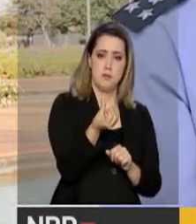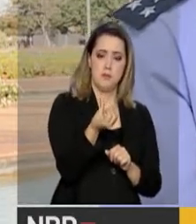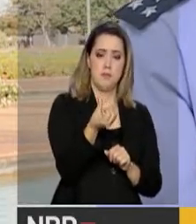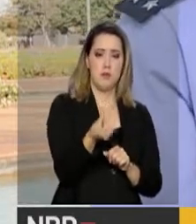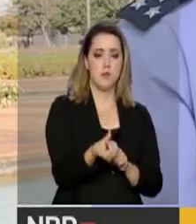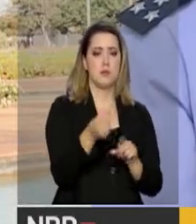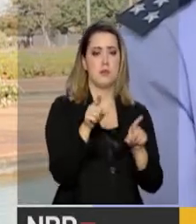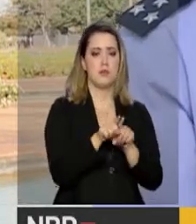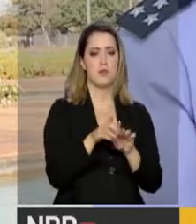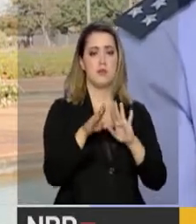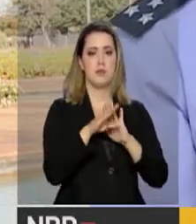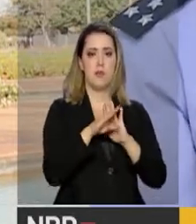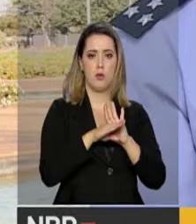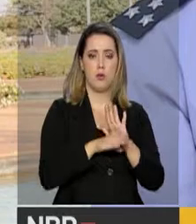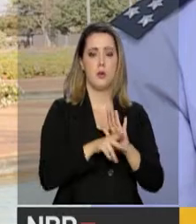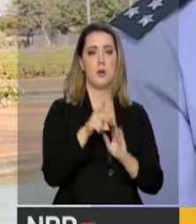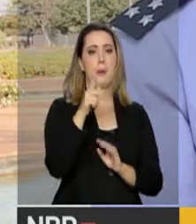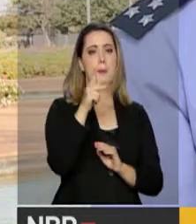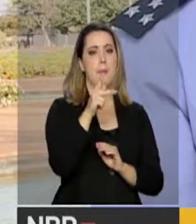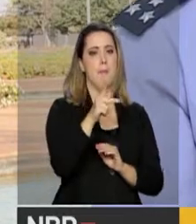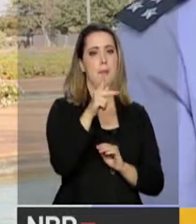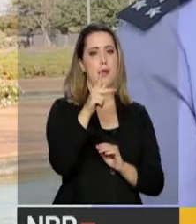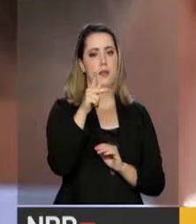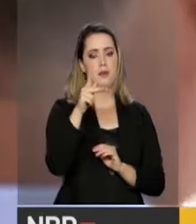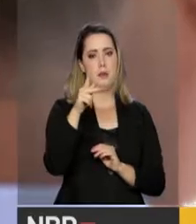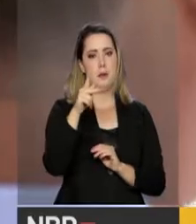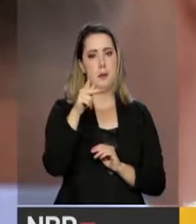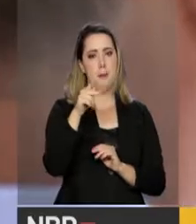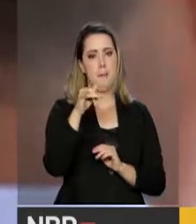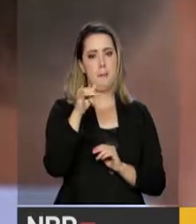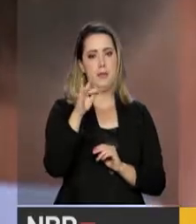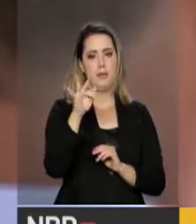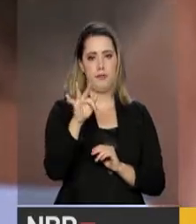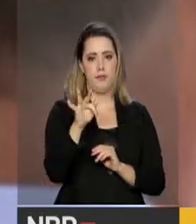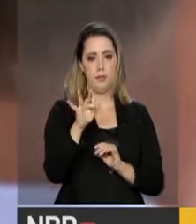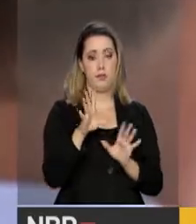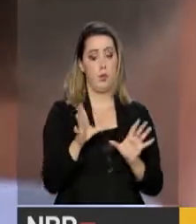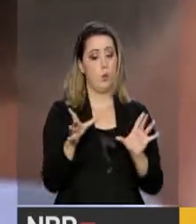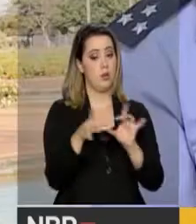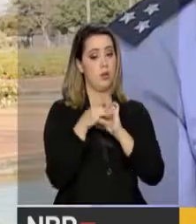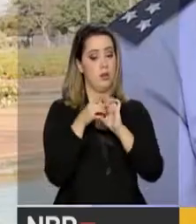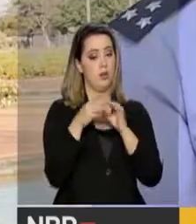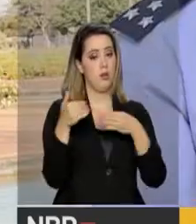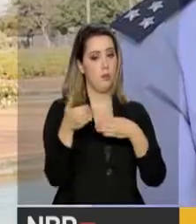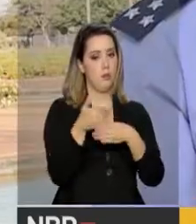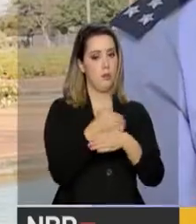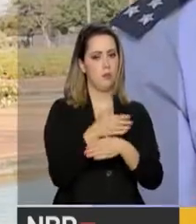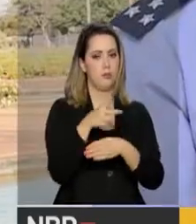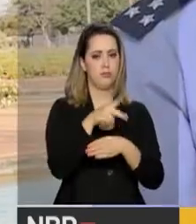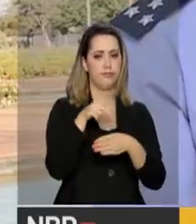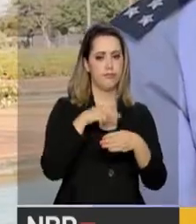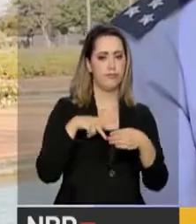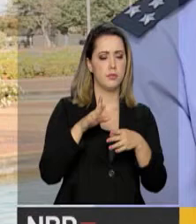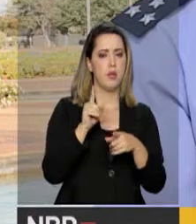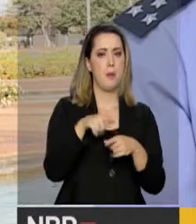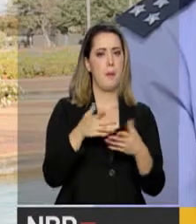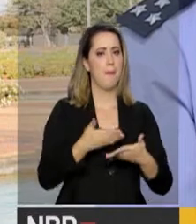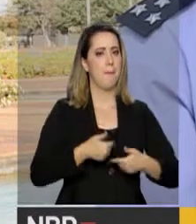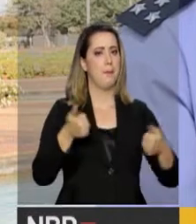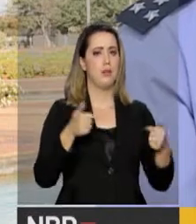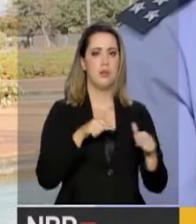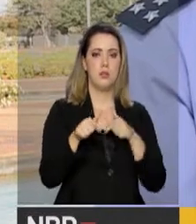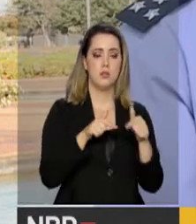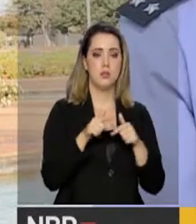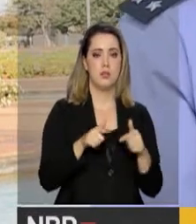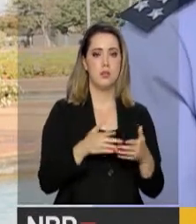PPIF, Plano de Proteção Integrado de Fronteiras. Por que dessa modificação? Simplesmente para tornar a Operação Ágata mais